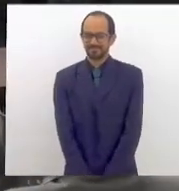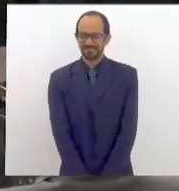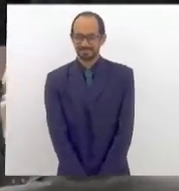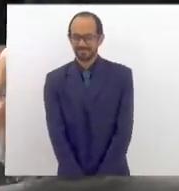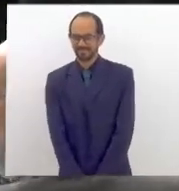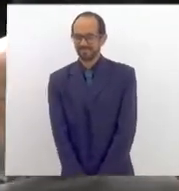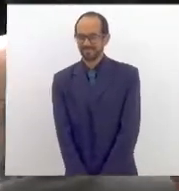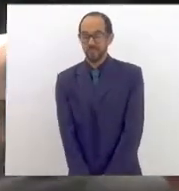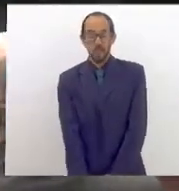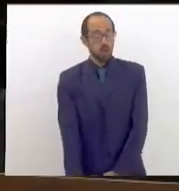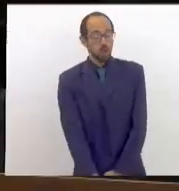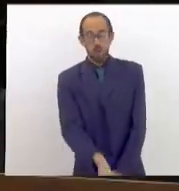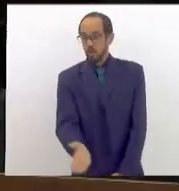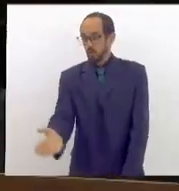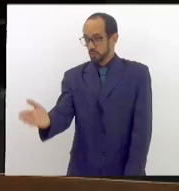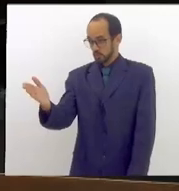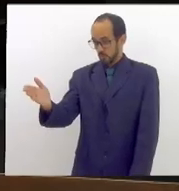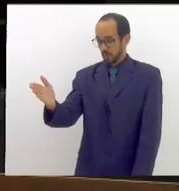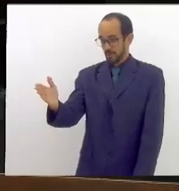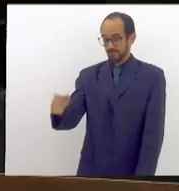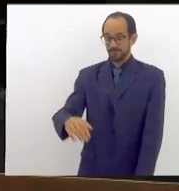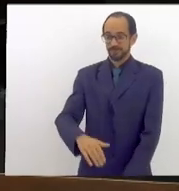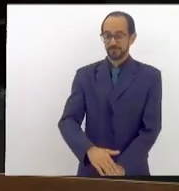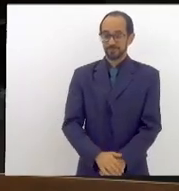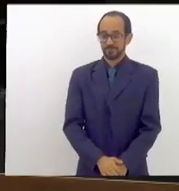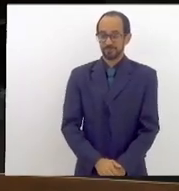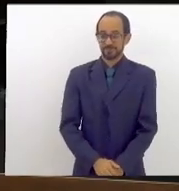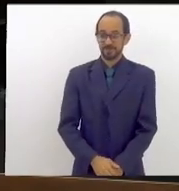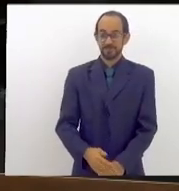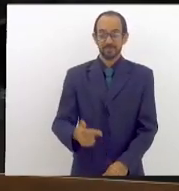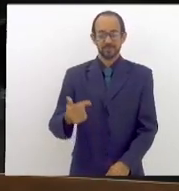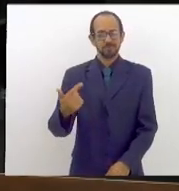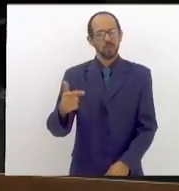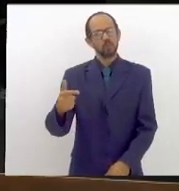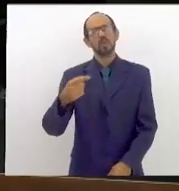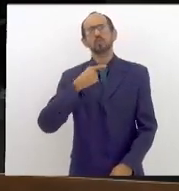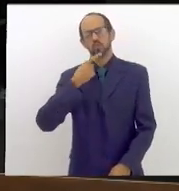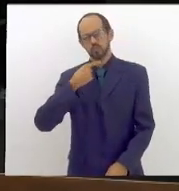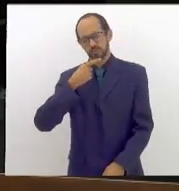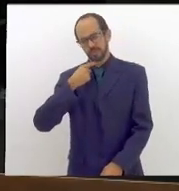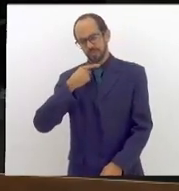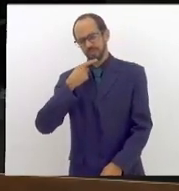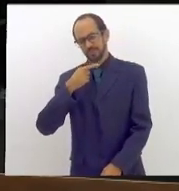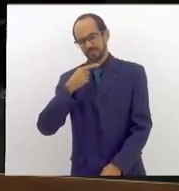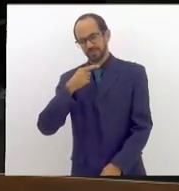o senhor é Sem dúvida nenhuma